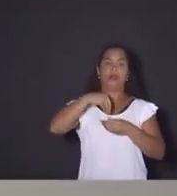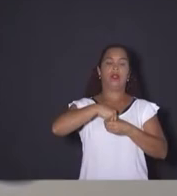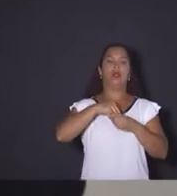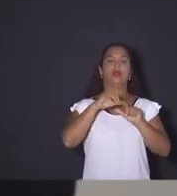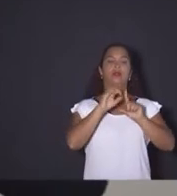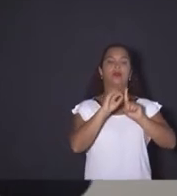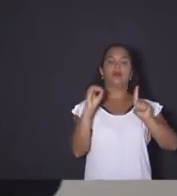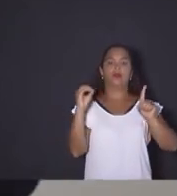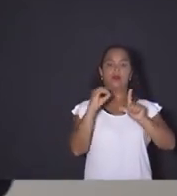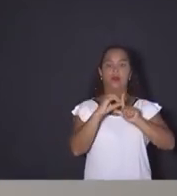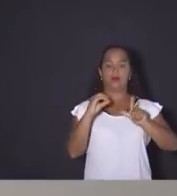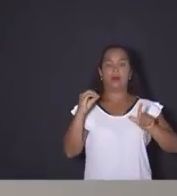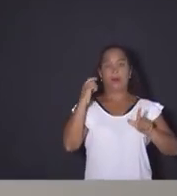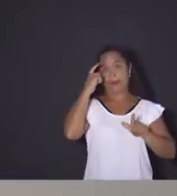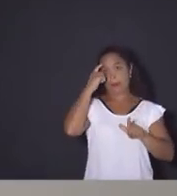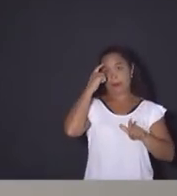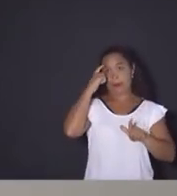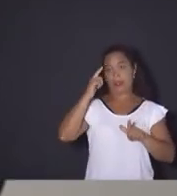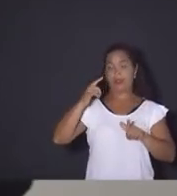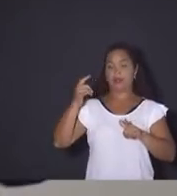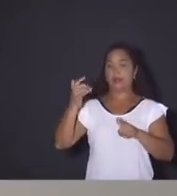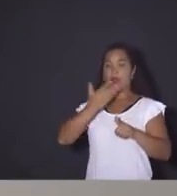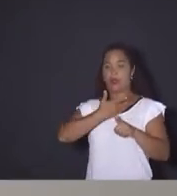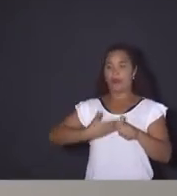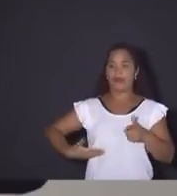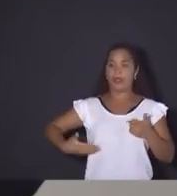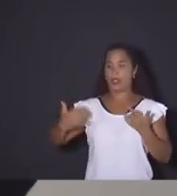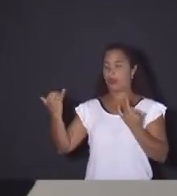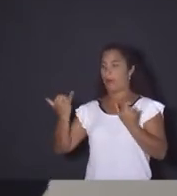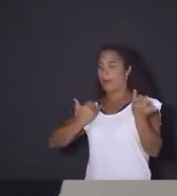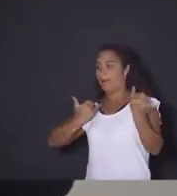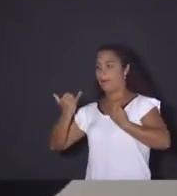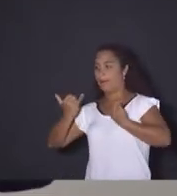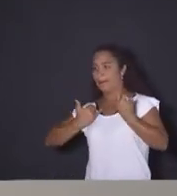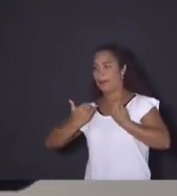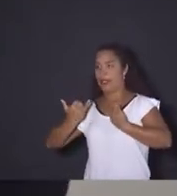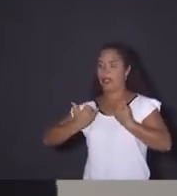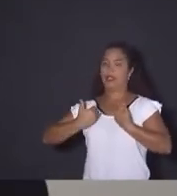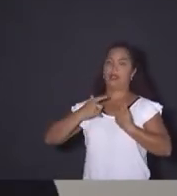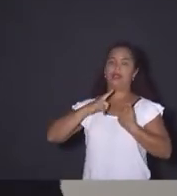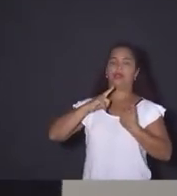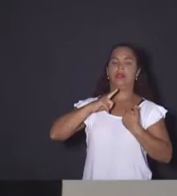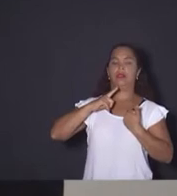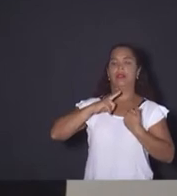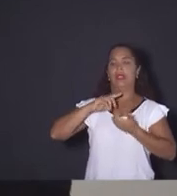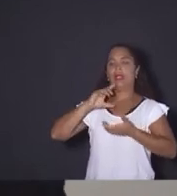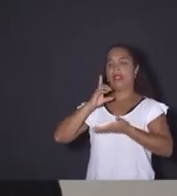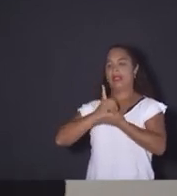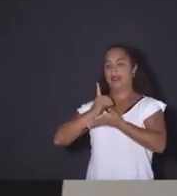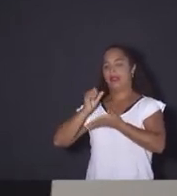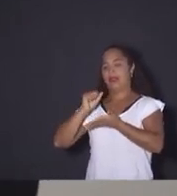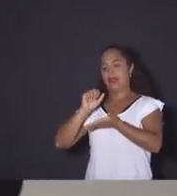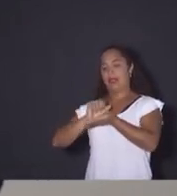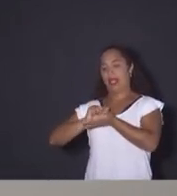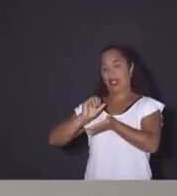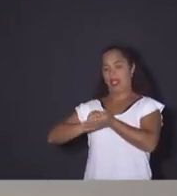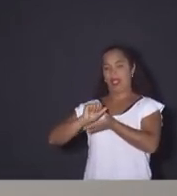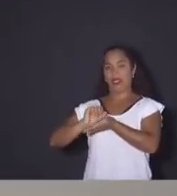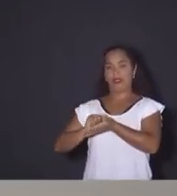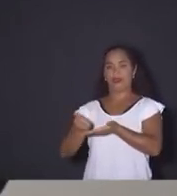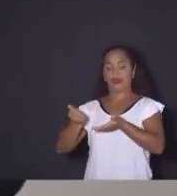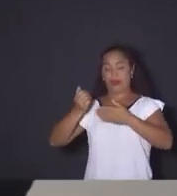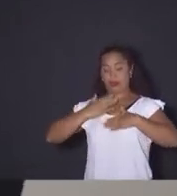exemplo, do conjunto de informações que os governos detêm sobre nós, indivíduos, sobre nós, cidadãos, informações de natureza